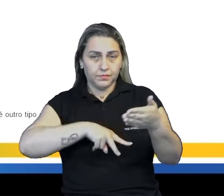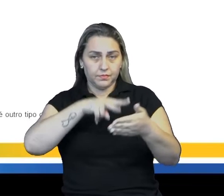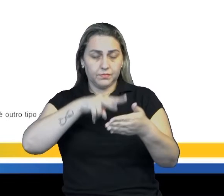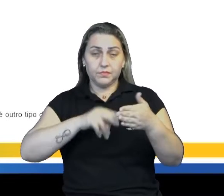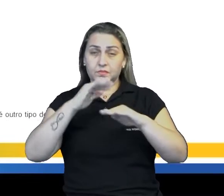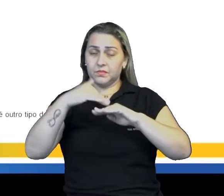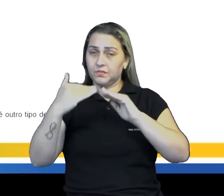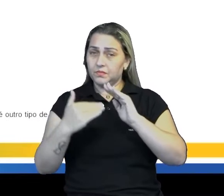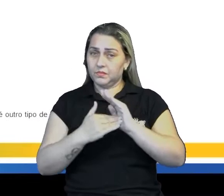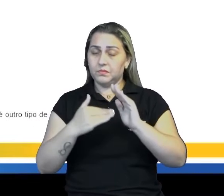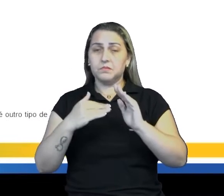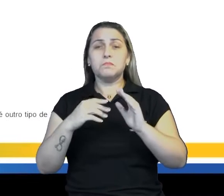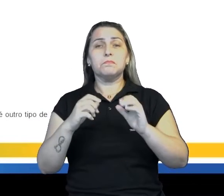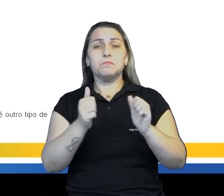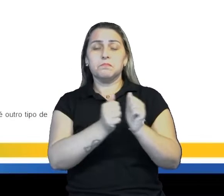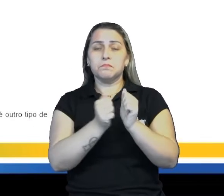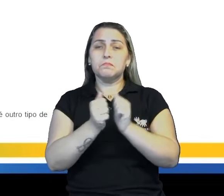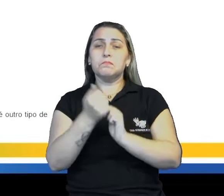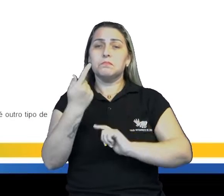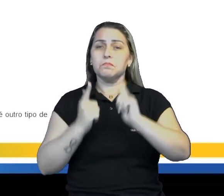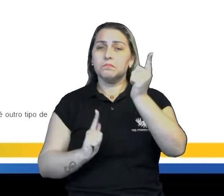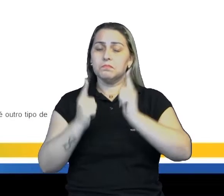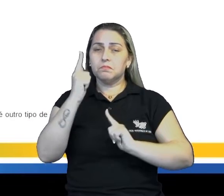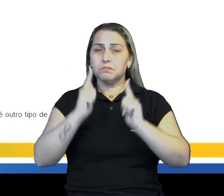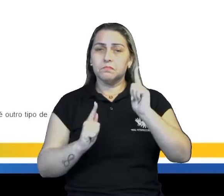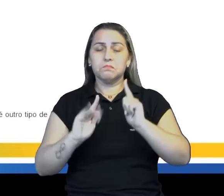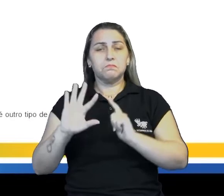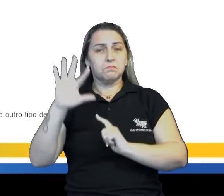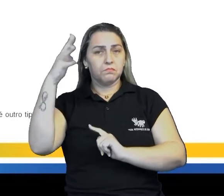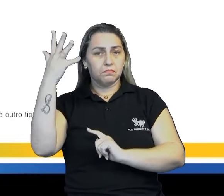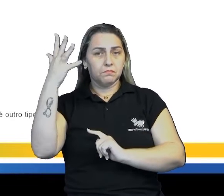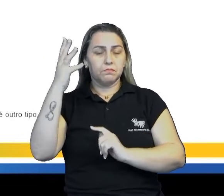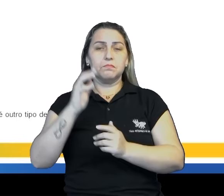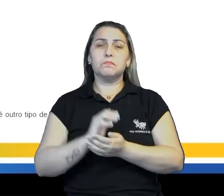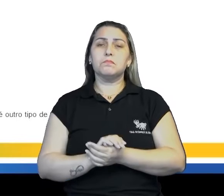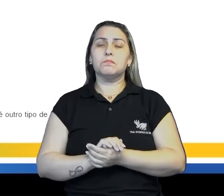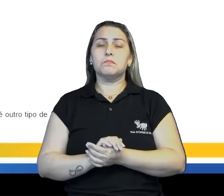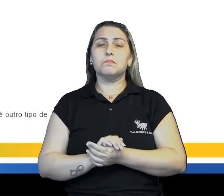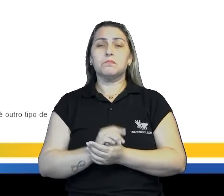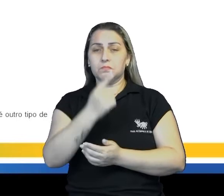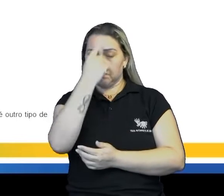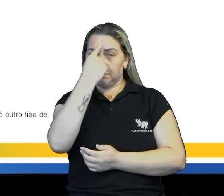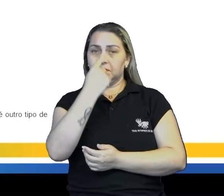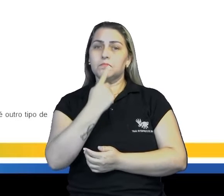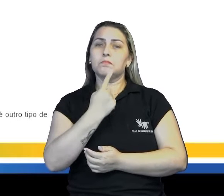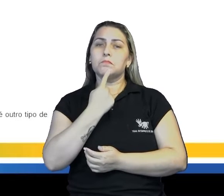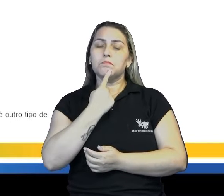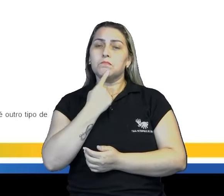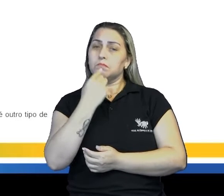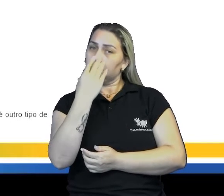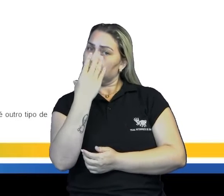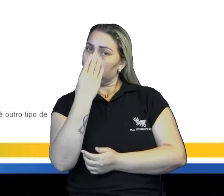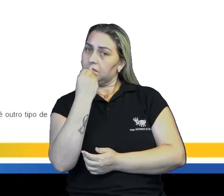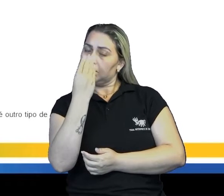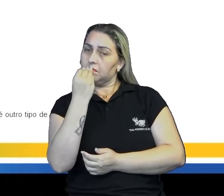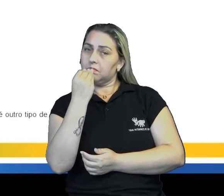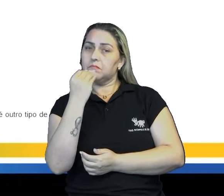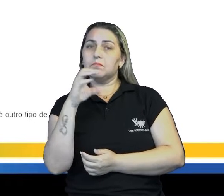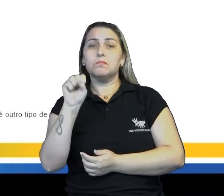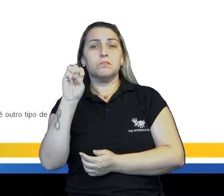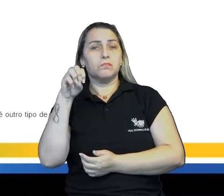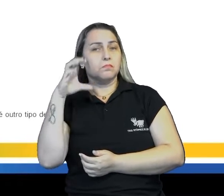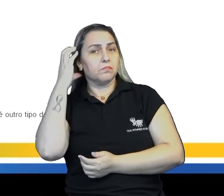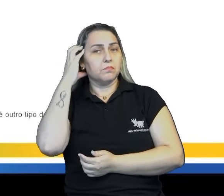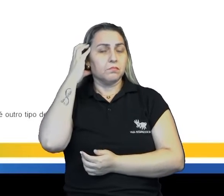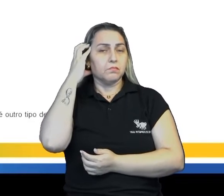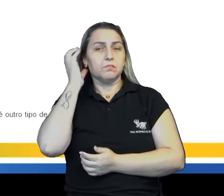leitura de tudo o que nos cerca, gestos, as situações, as gravuras, as fotos, o som,